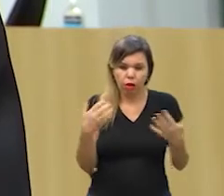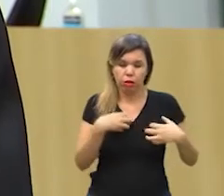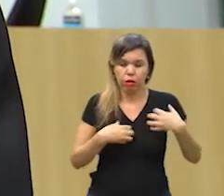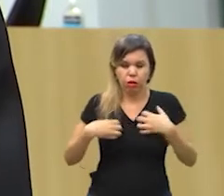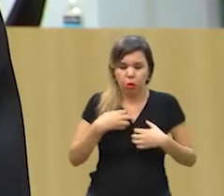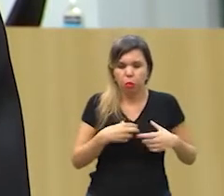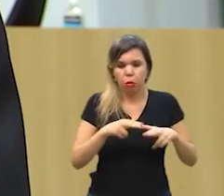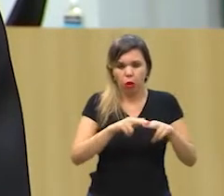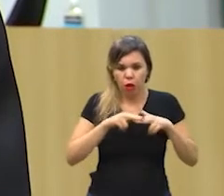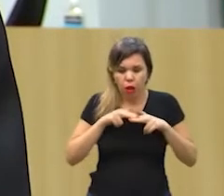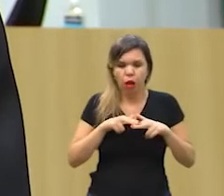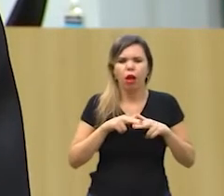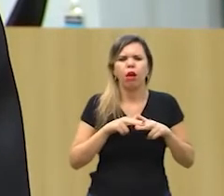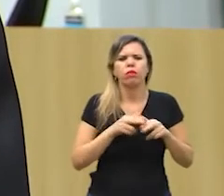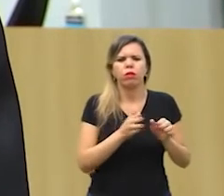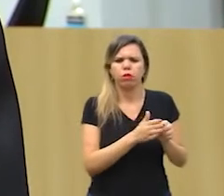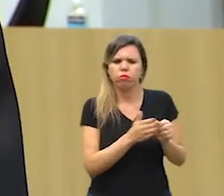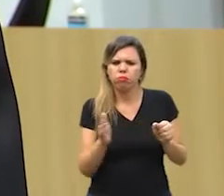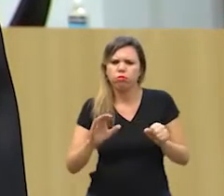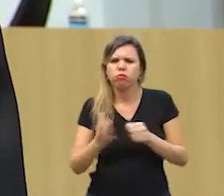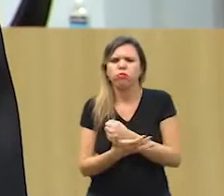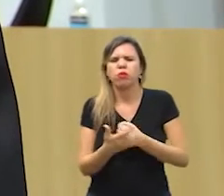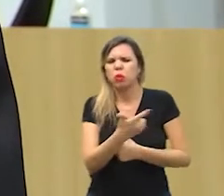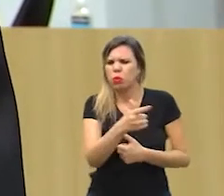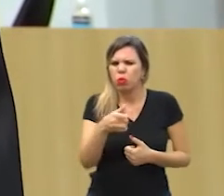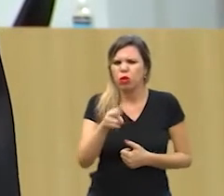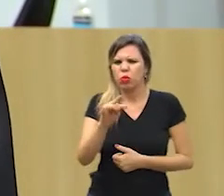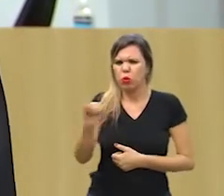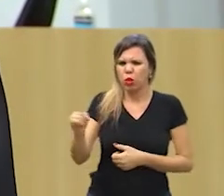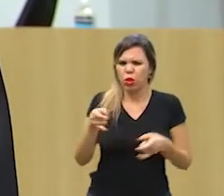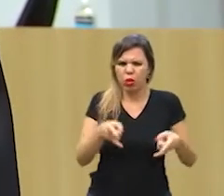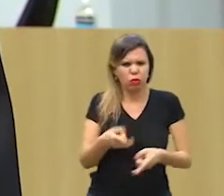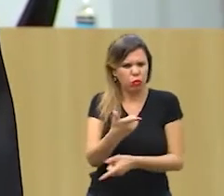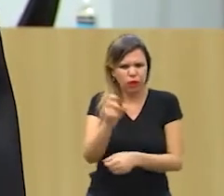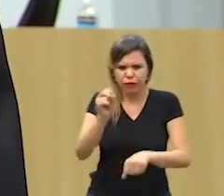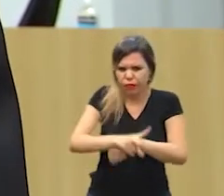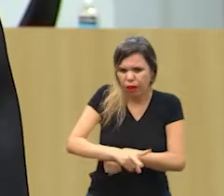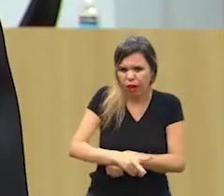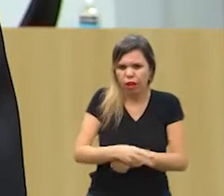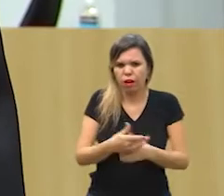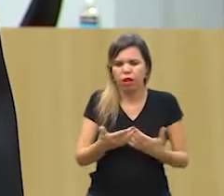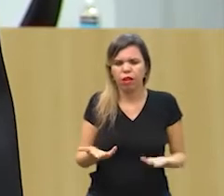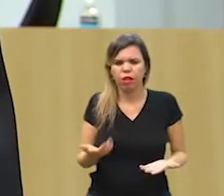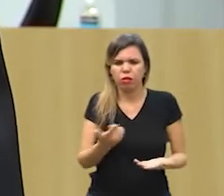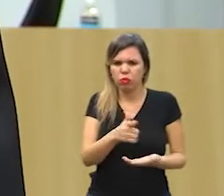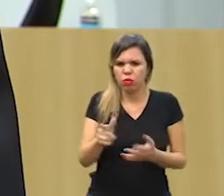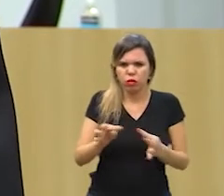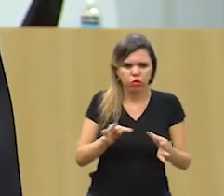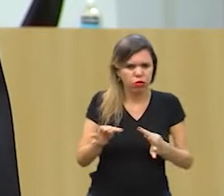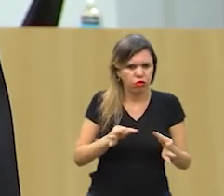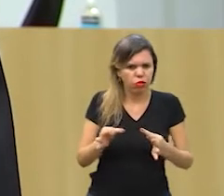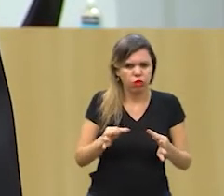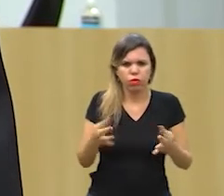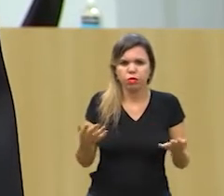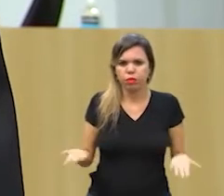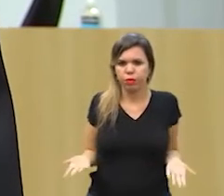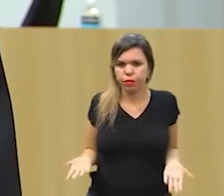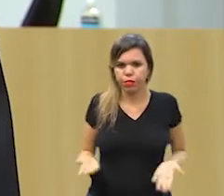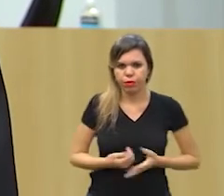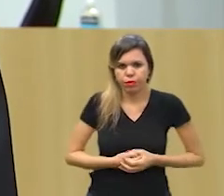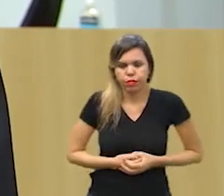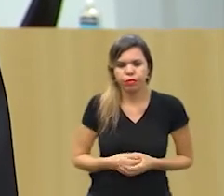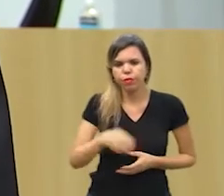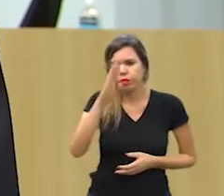essa questão da pandemia, né? A gente vê aí que não tem UTI, não tem vagas em UTI, não tem vaga para tratamento dessa